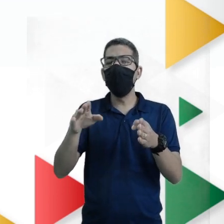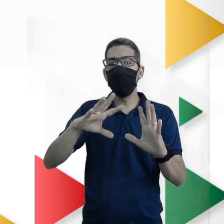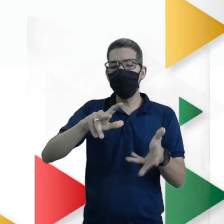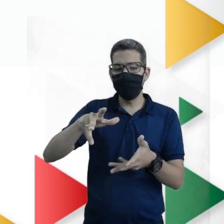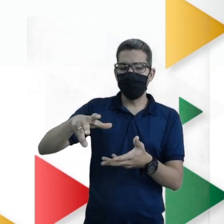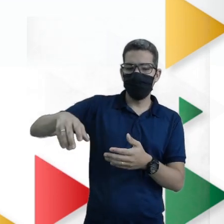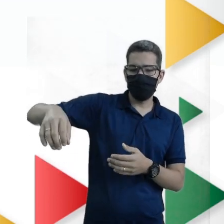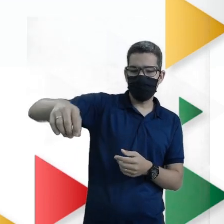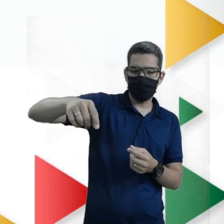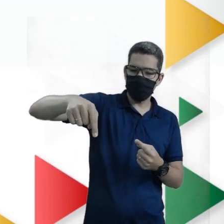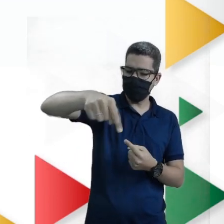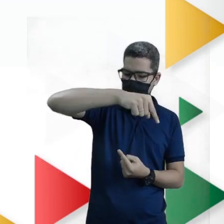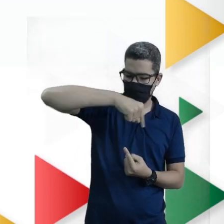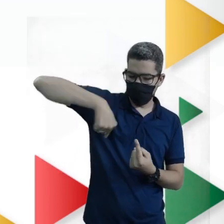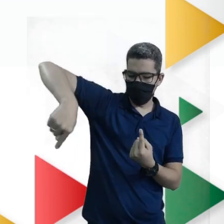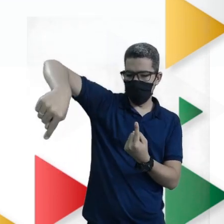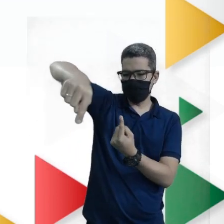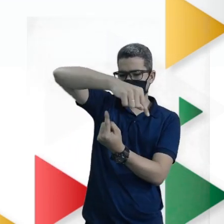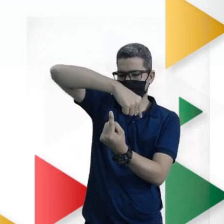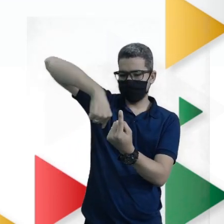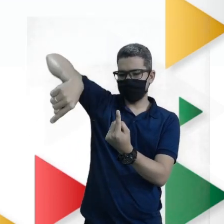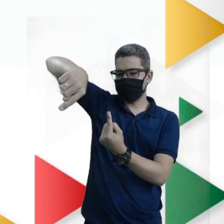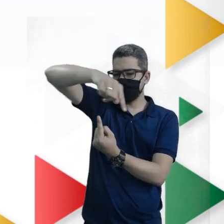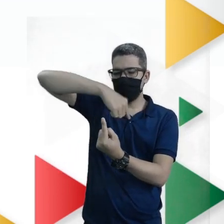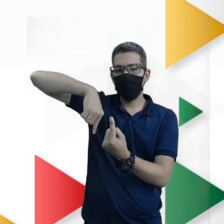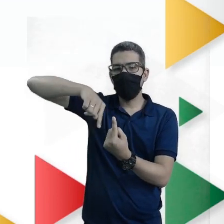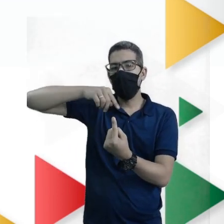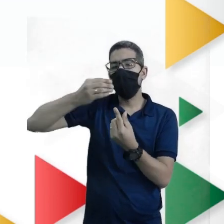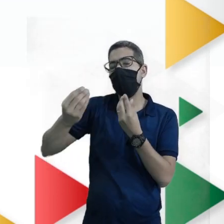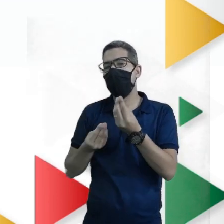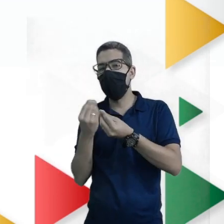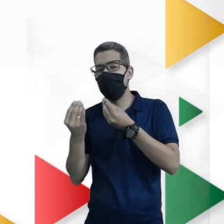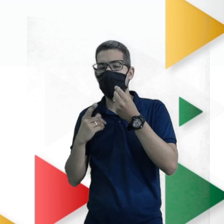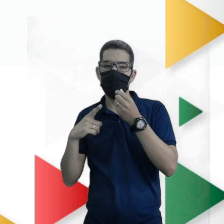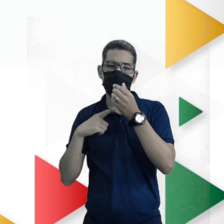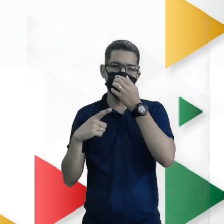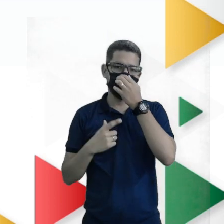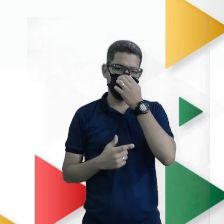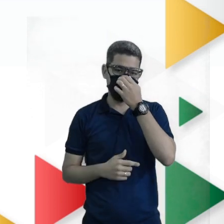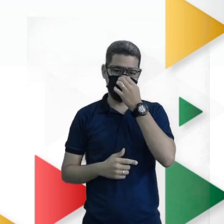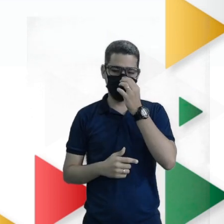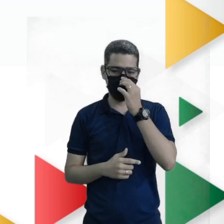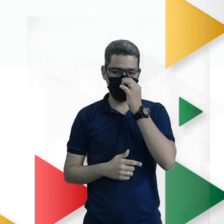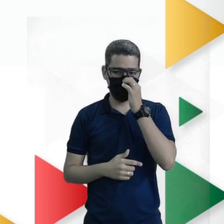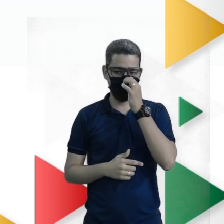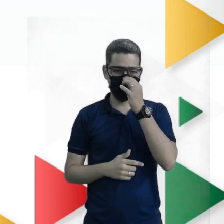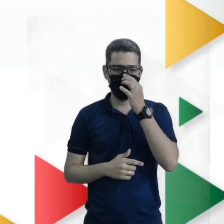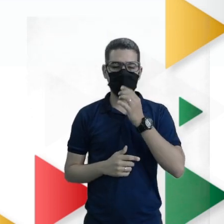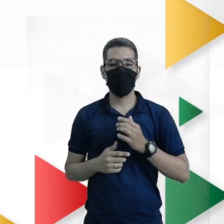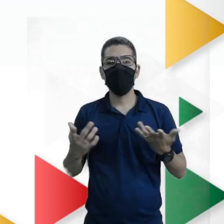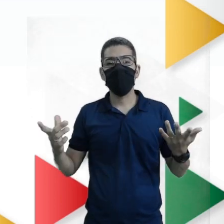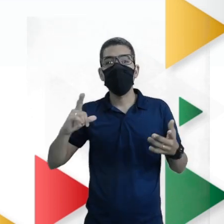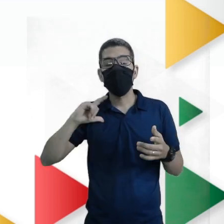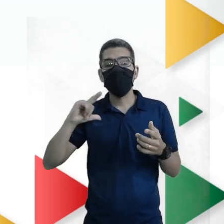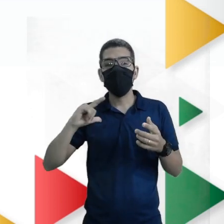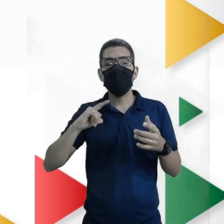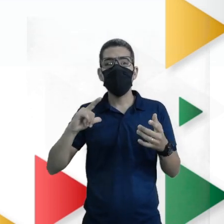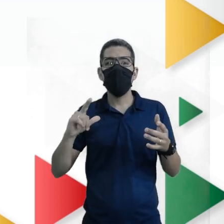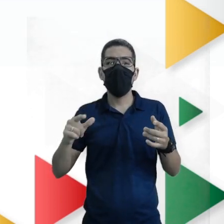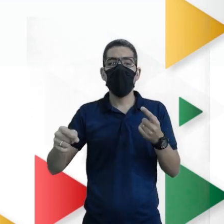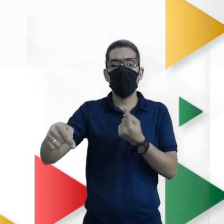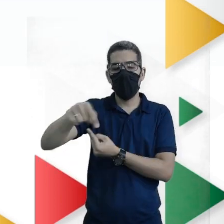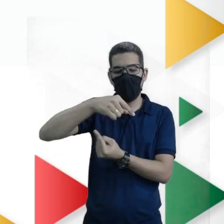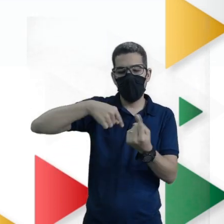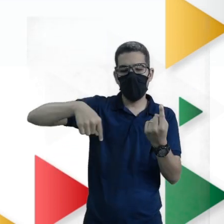planeta faz ao longo da órbita solar. Tranquilo? Então, a relação de tempo foi